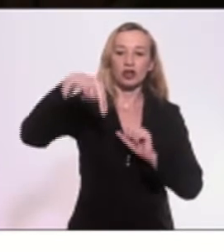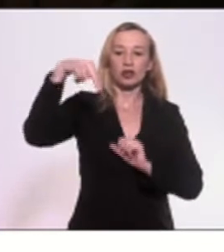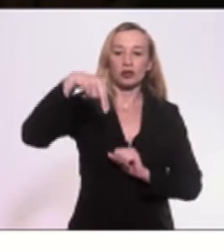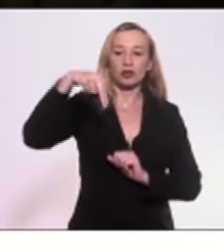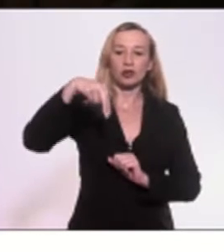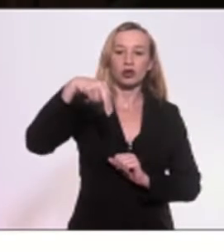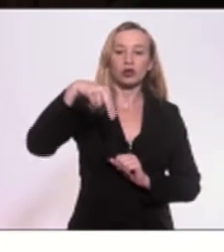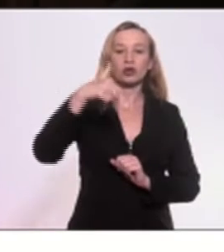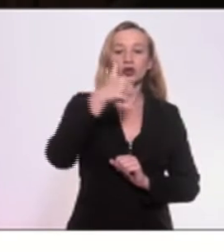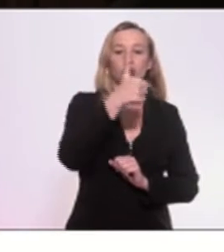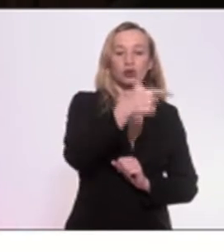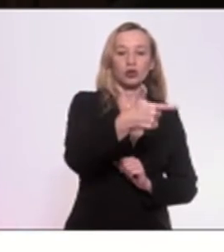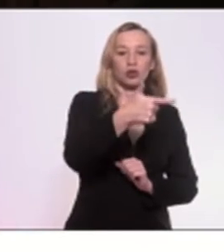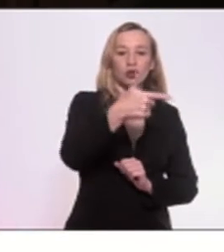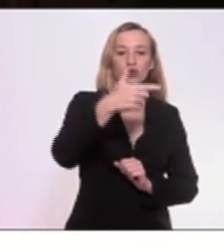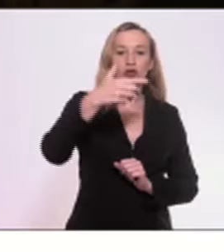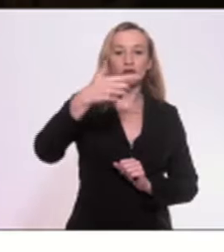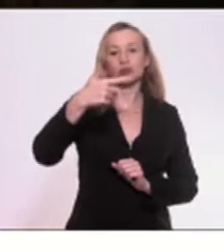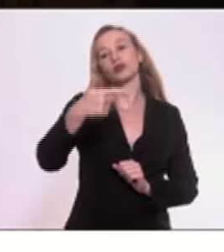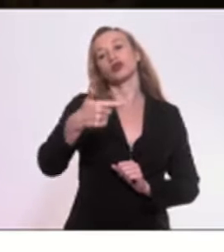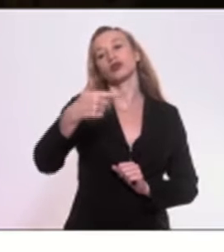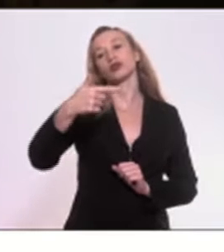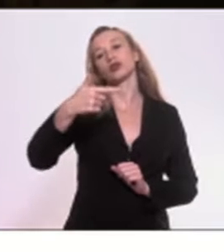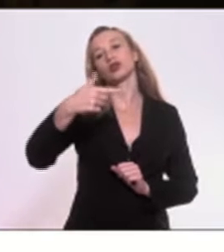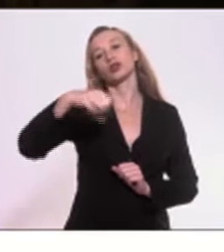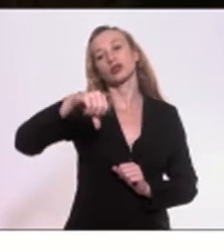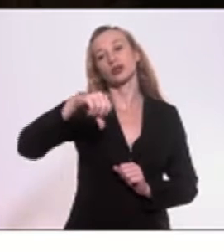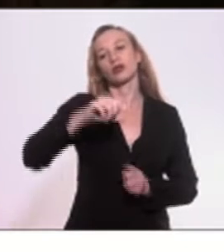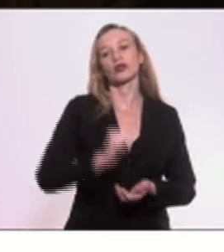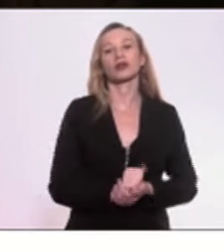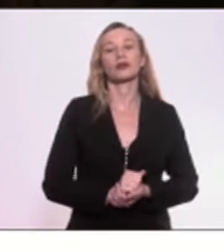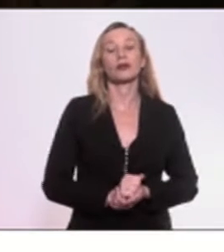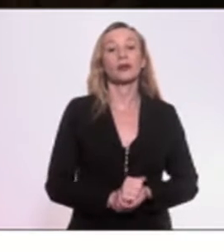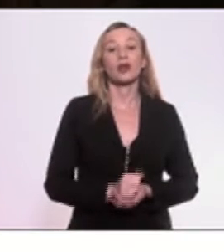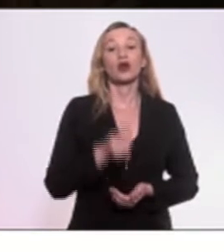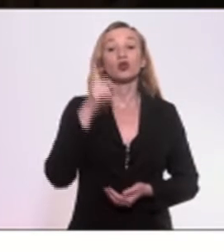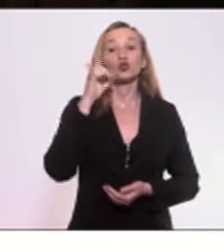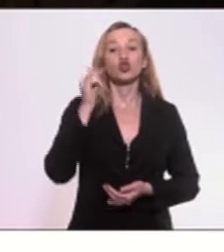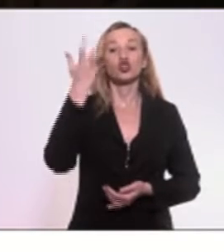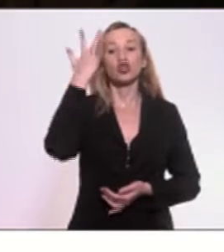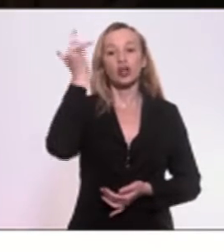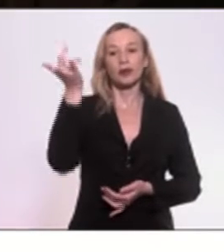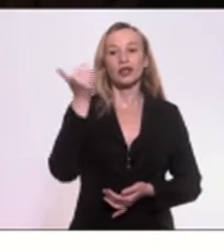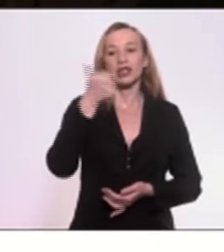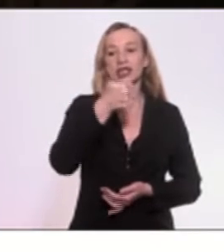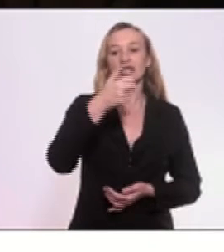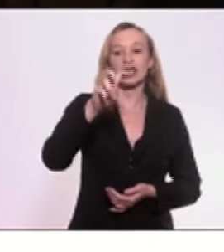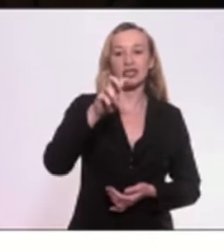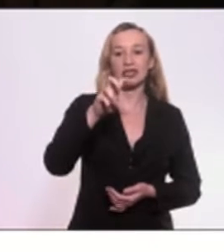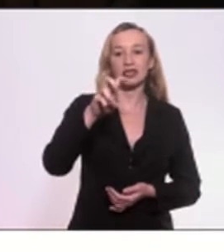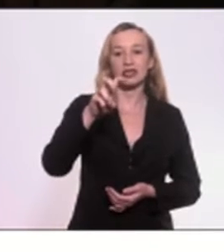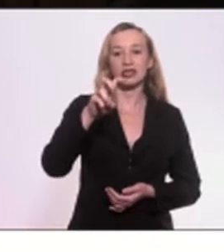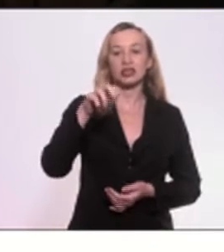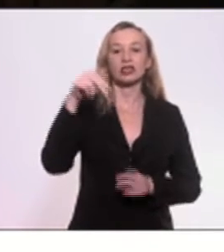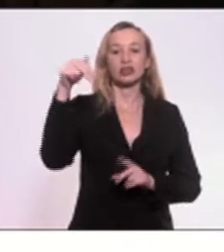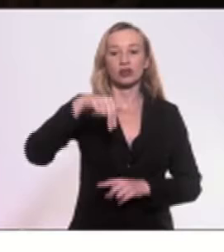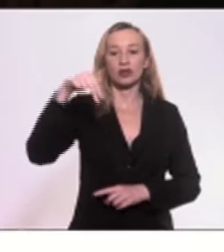de novembro de 2019. No dia de amanhã, 15 de